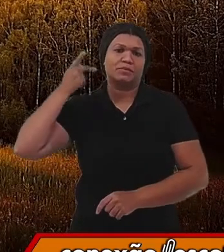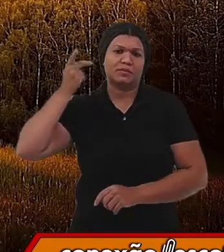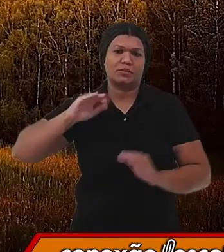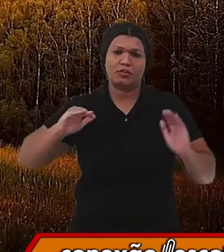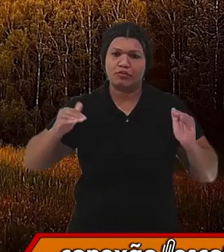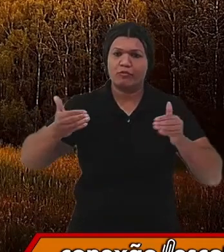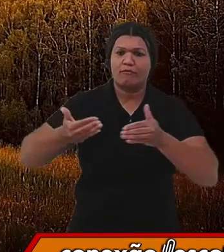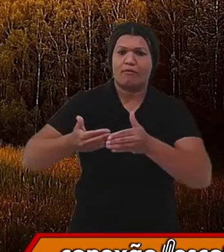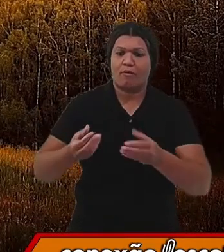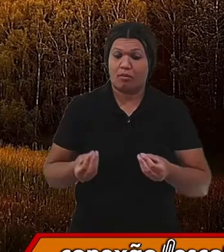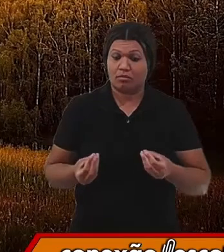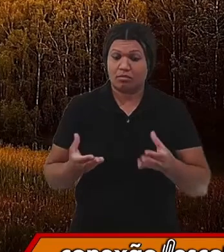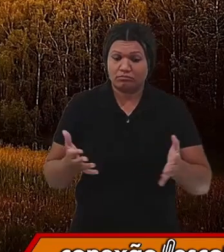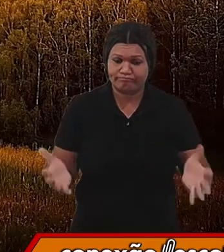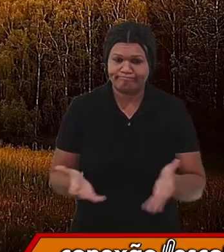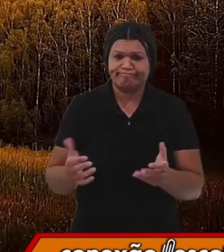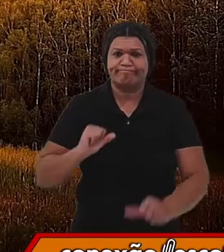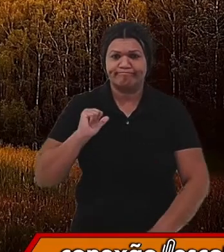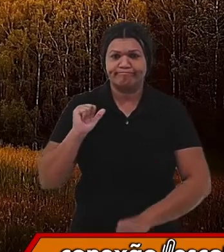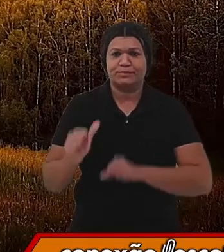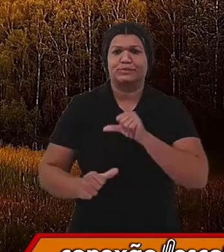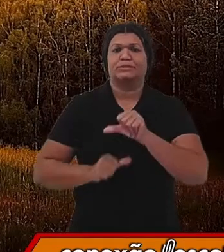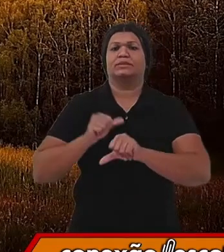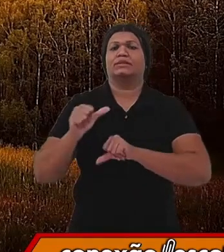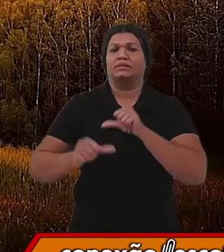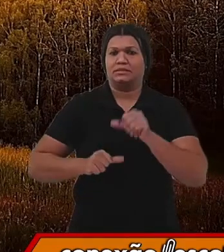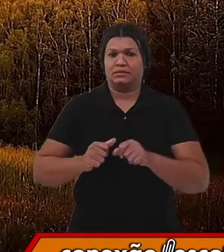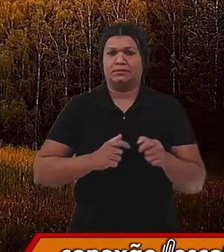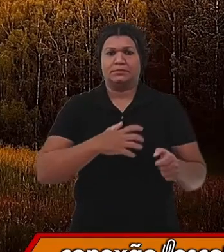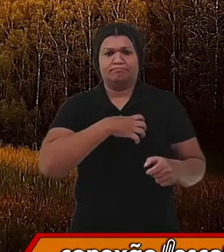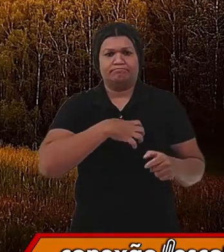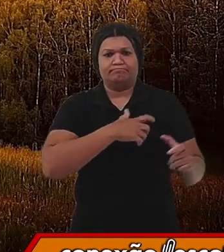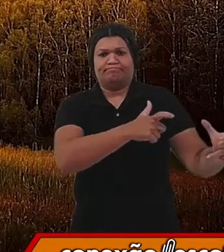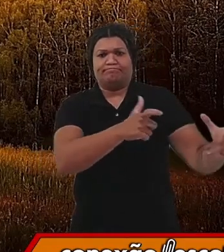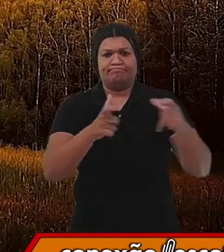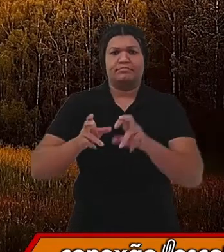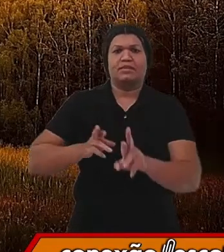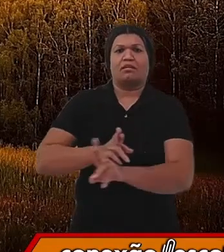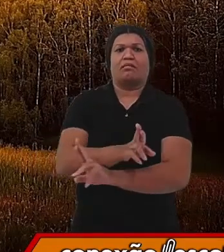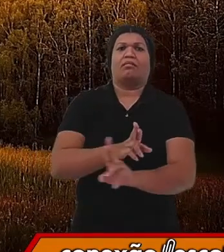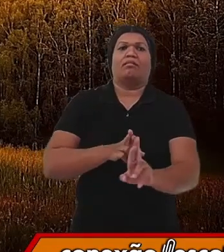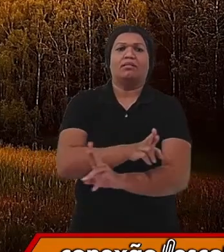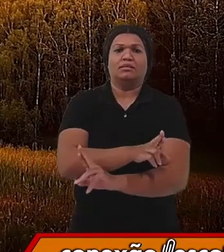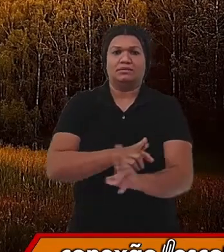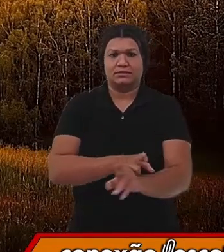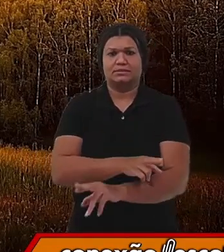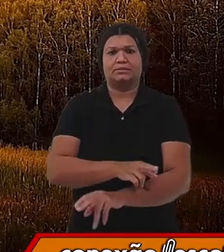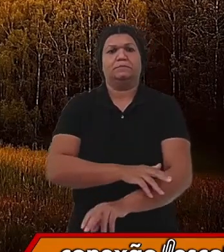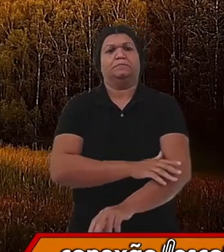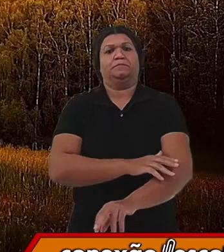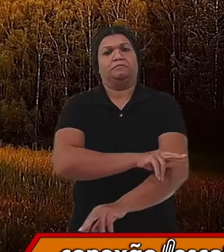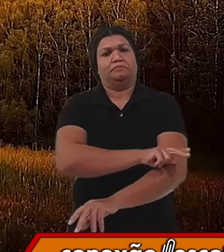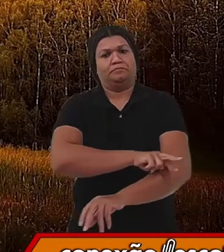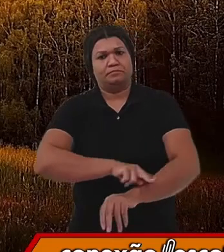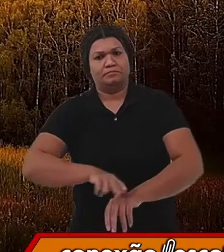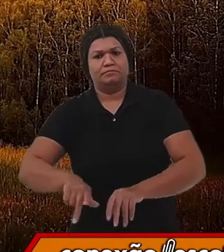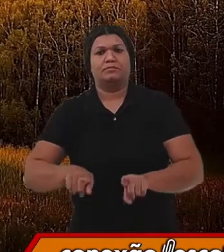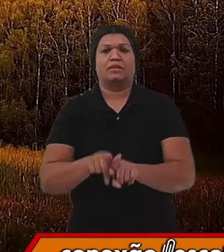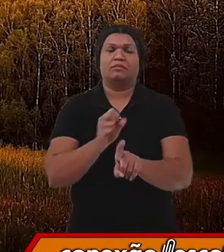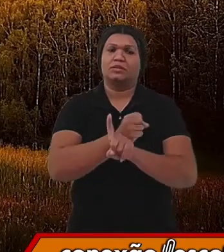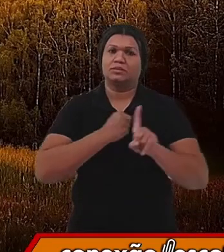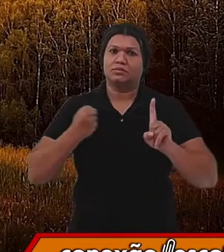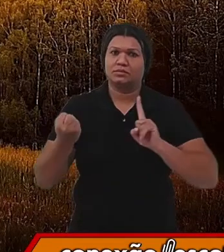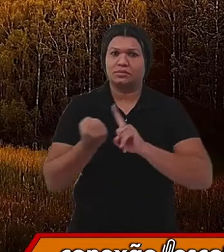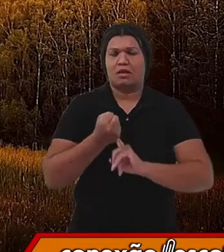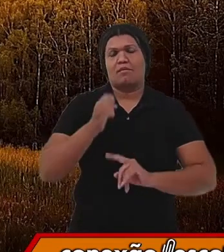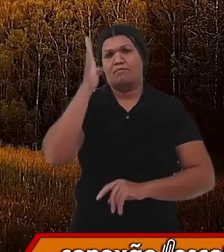eficazes que promovam uma mudança de paradigmas nas relações raciais e sociais brasileiras.